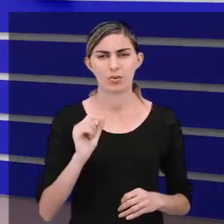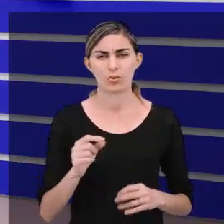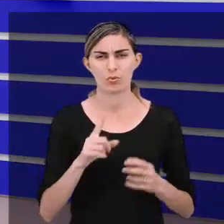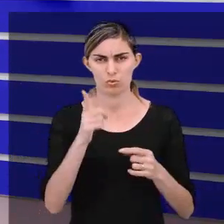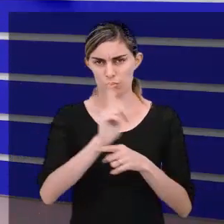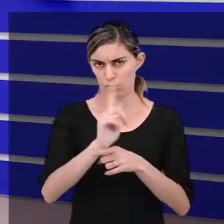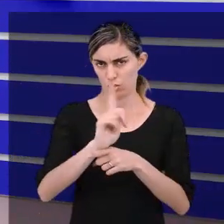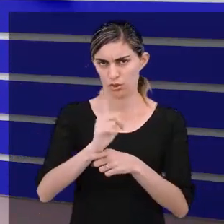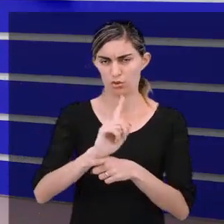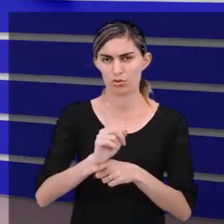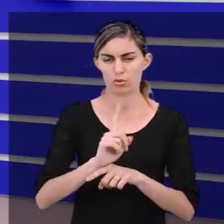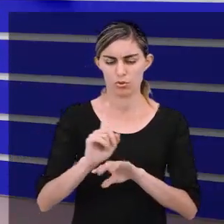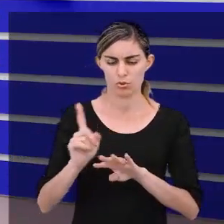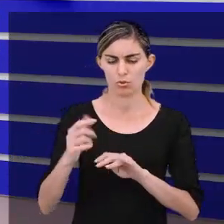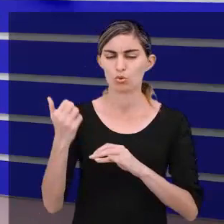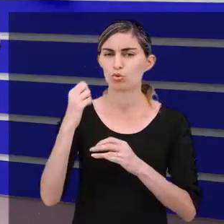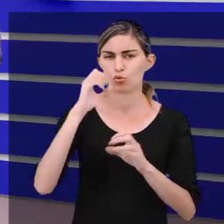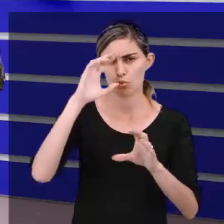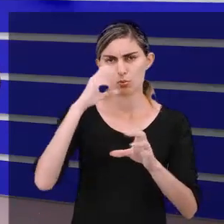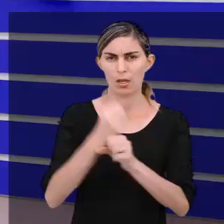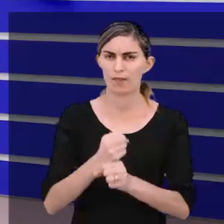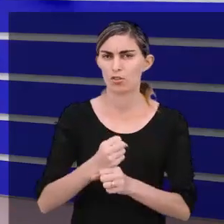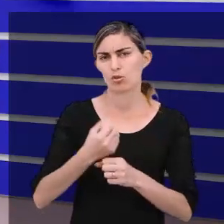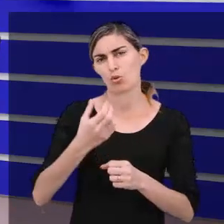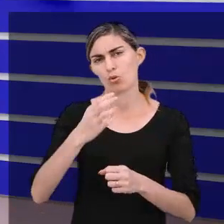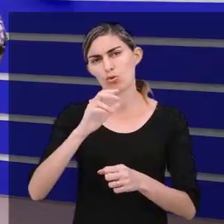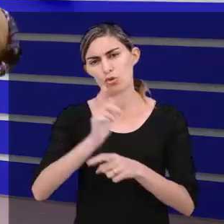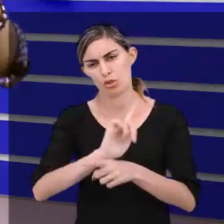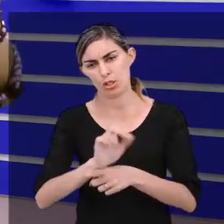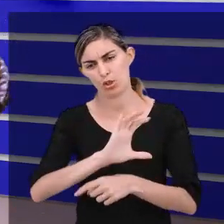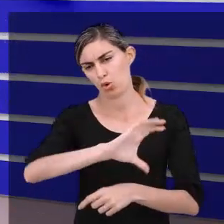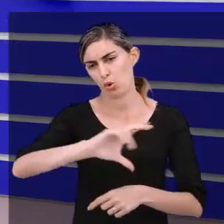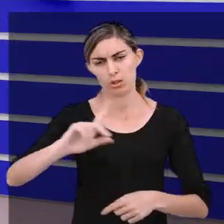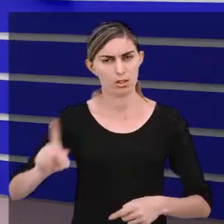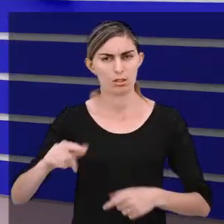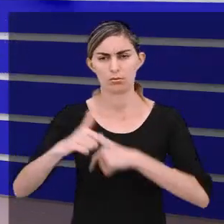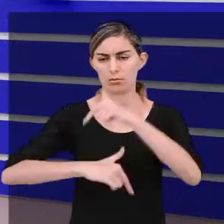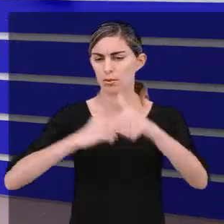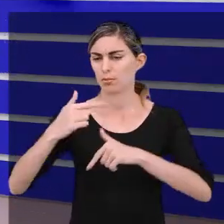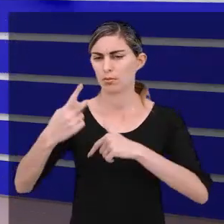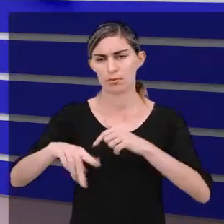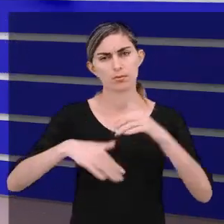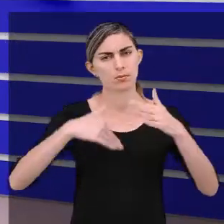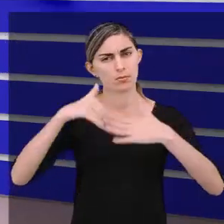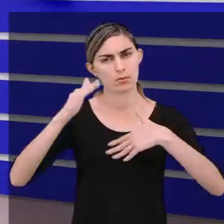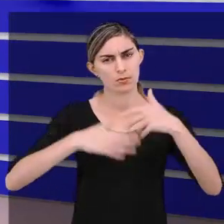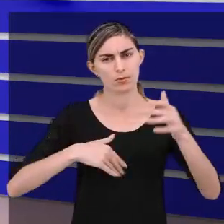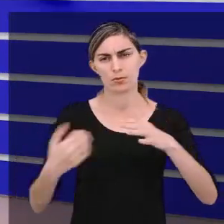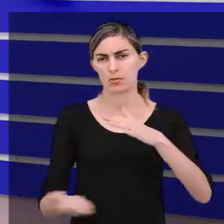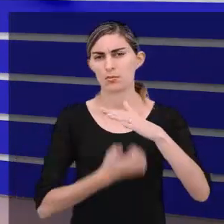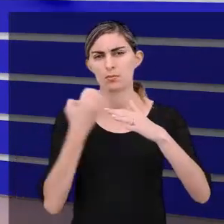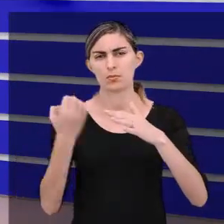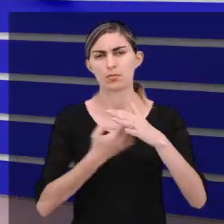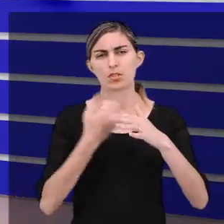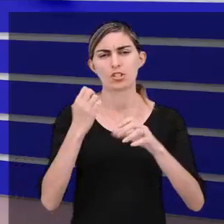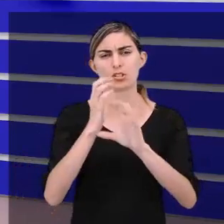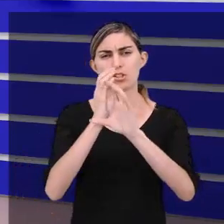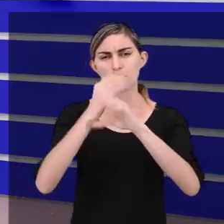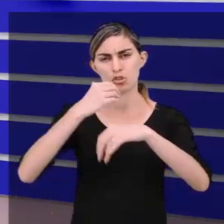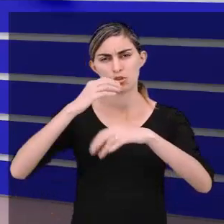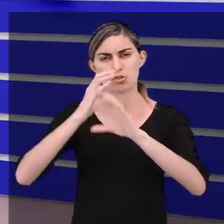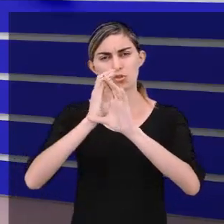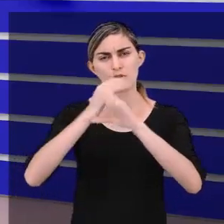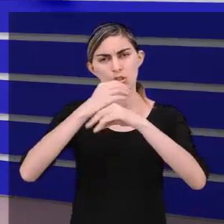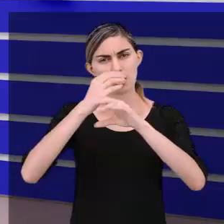um gestor, que vai ser um supervisor, um gerente, um coordenador, que está trabalhando com aqueles profissionais. Uma empresa de engenharia que